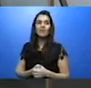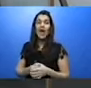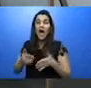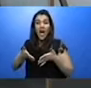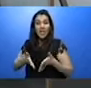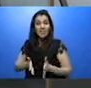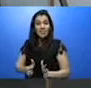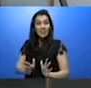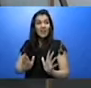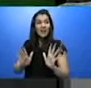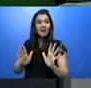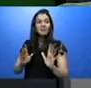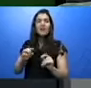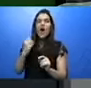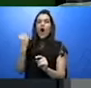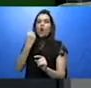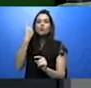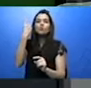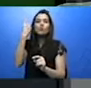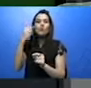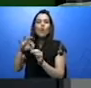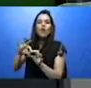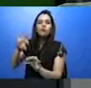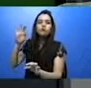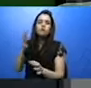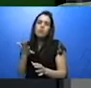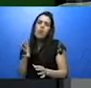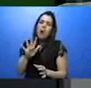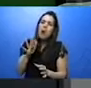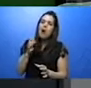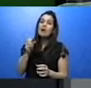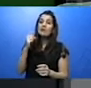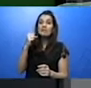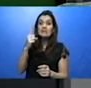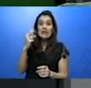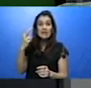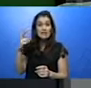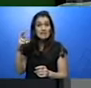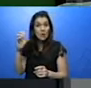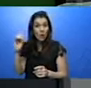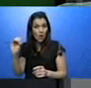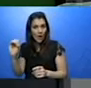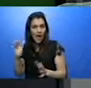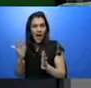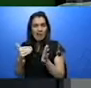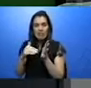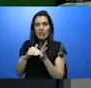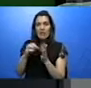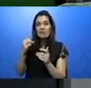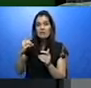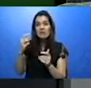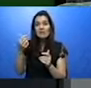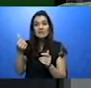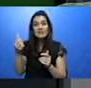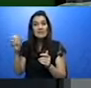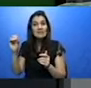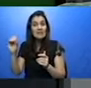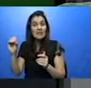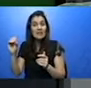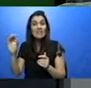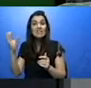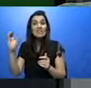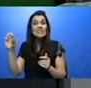a altura do filhote varia entre 150 e 170 centímetros. Gente, lembra que eu falei para